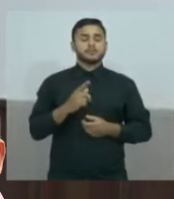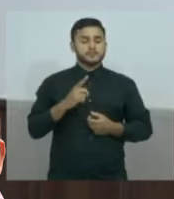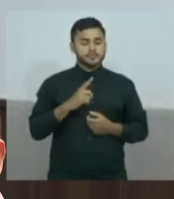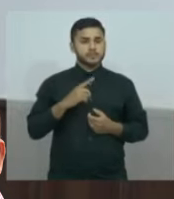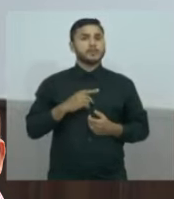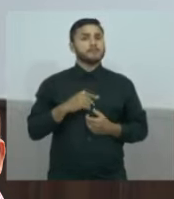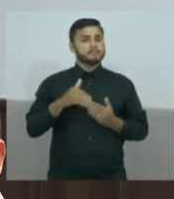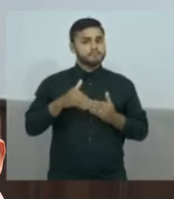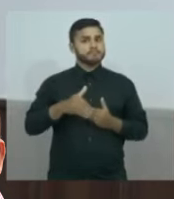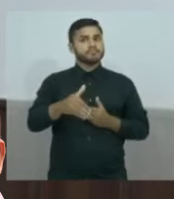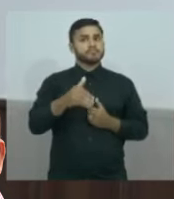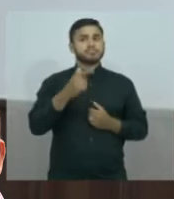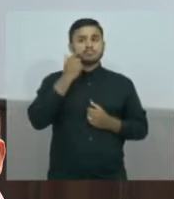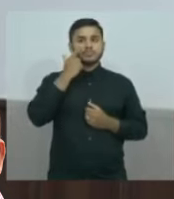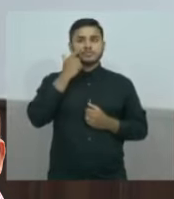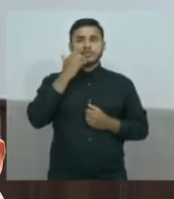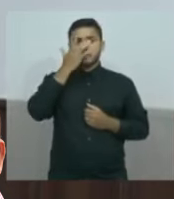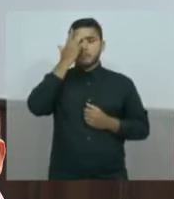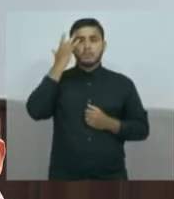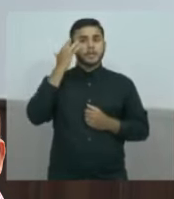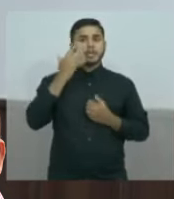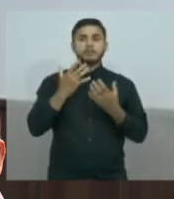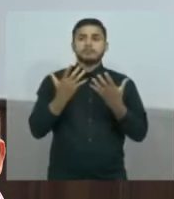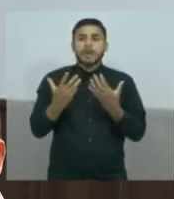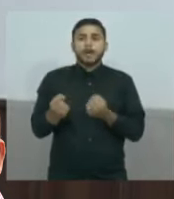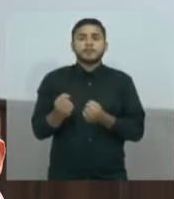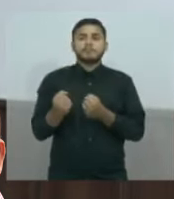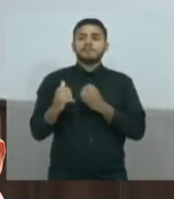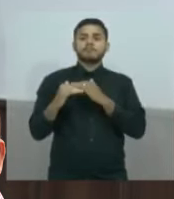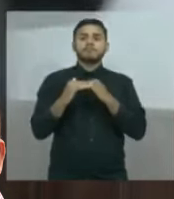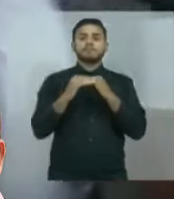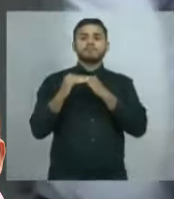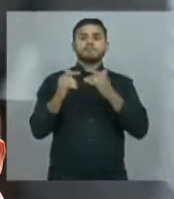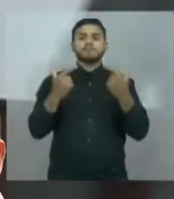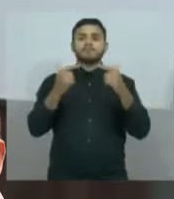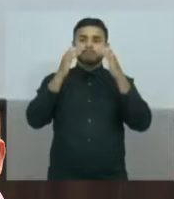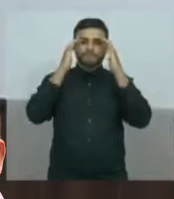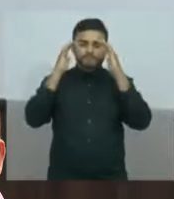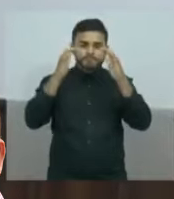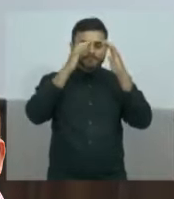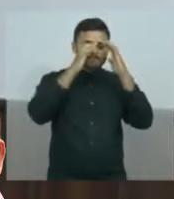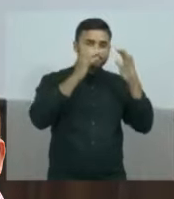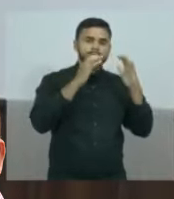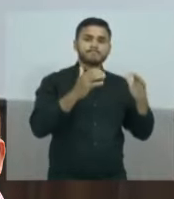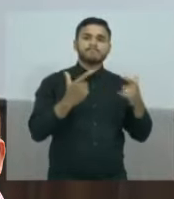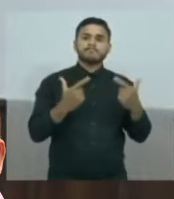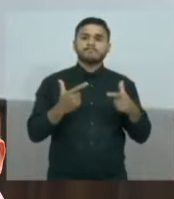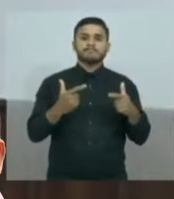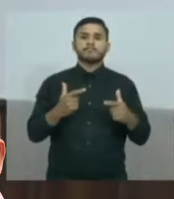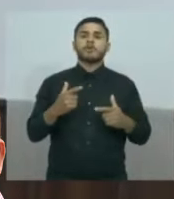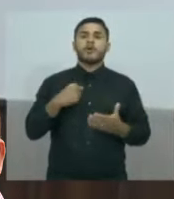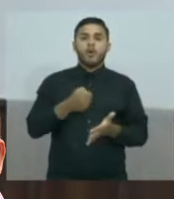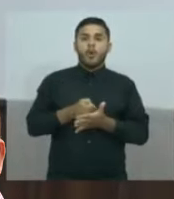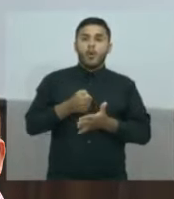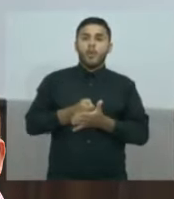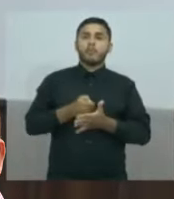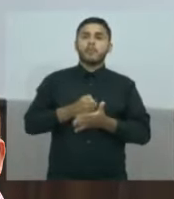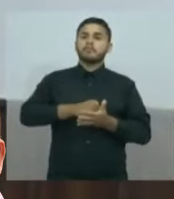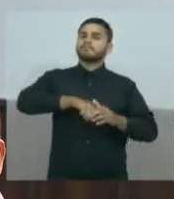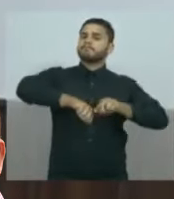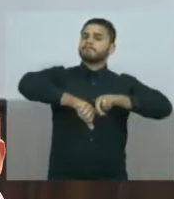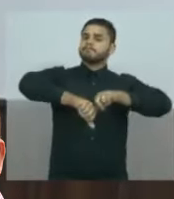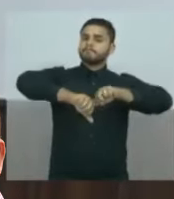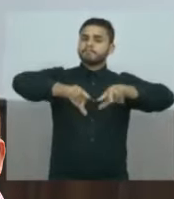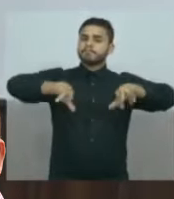se anuncia, o tempo da intolerância, da repressão ao pensamento, da interdição ostensiva ao pluralismo de